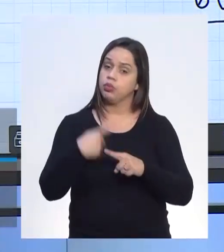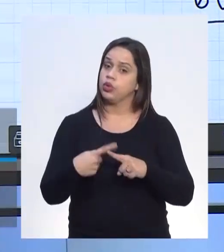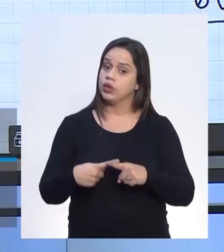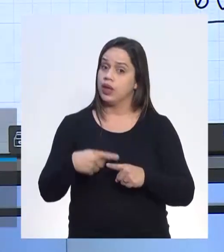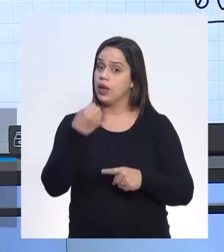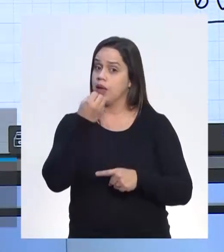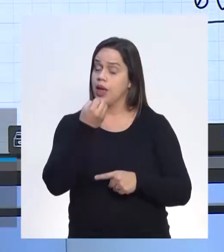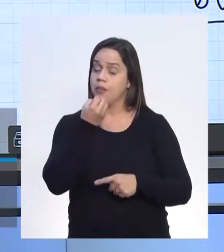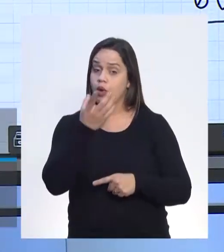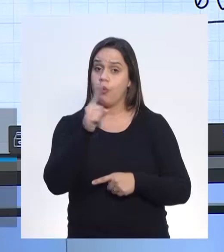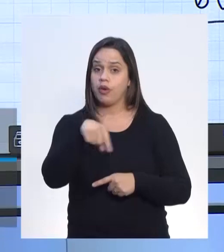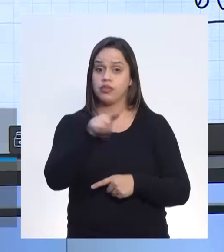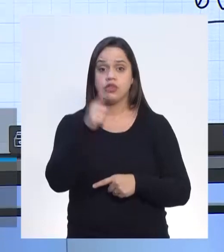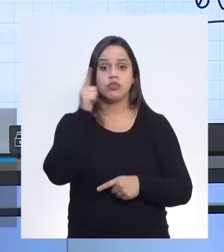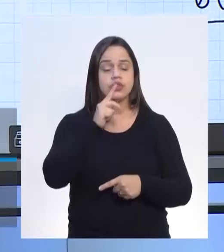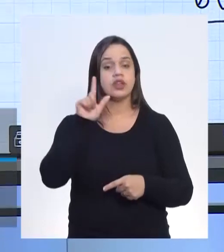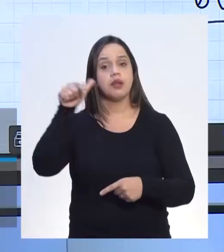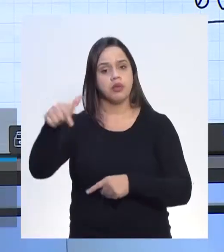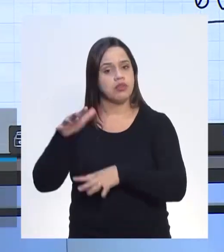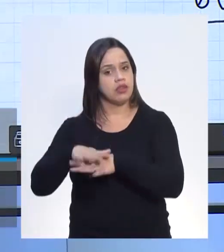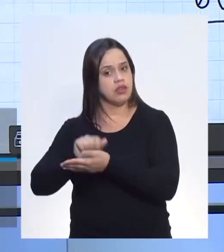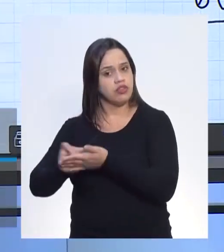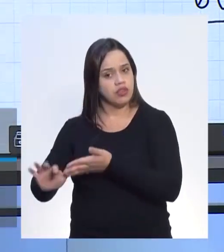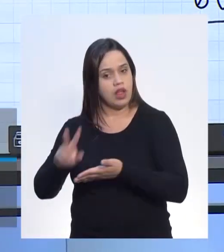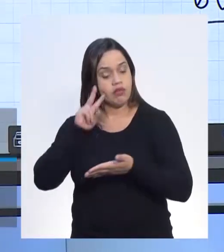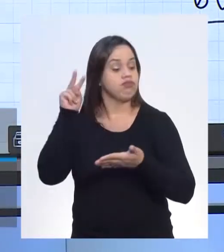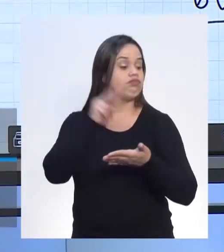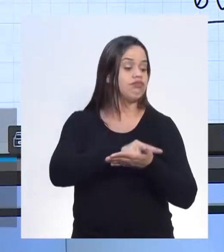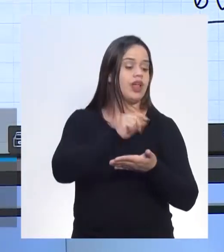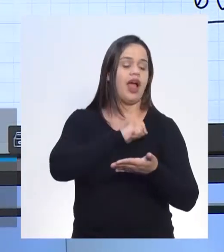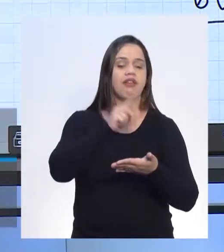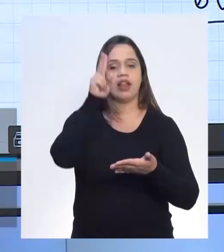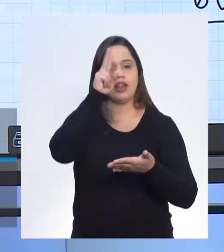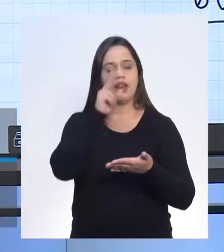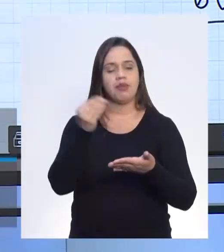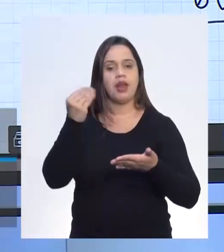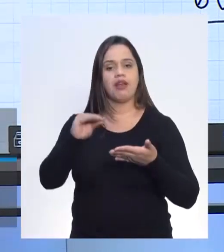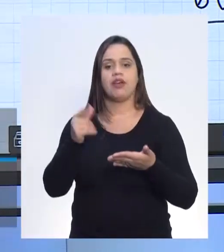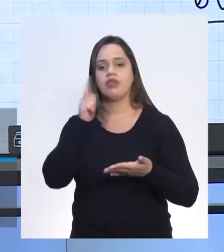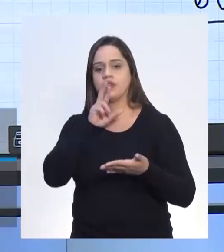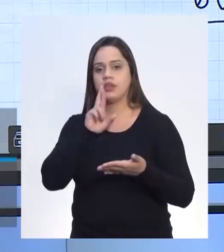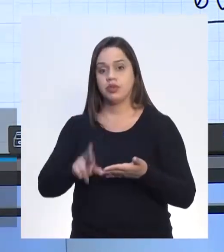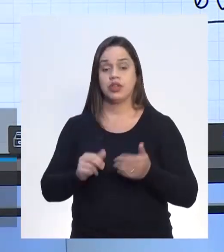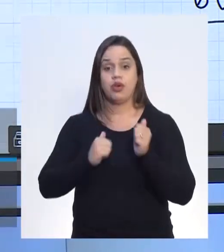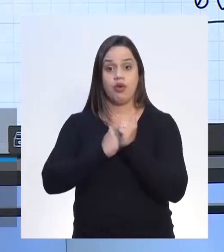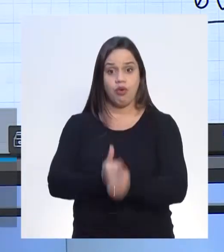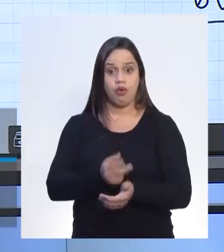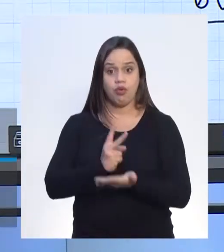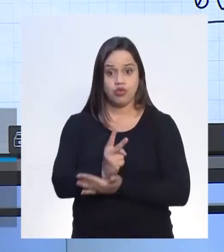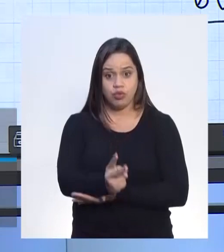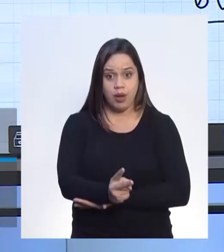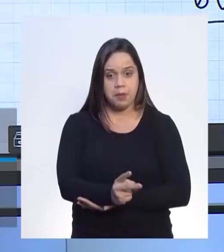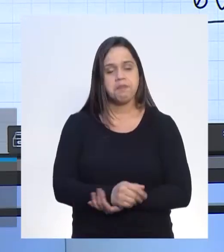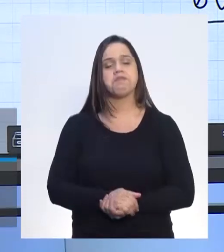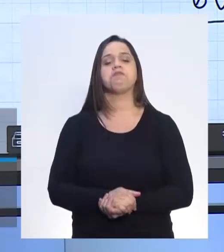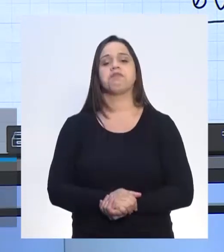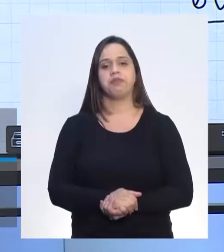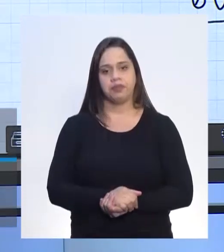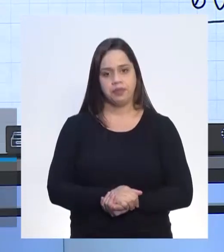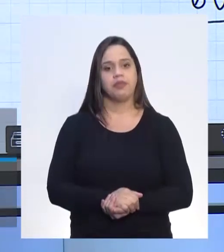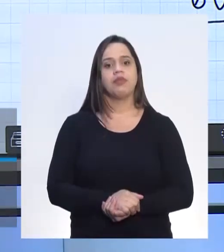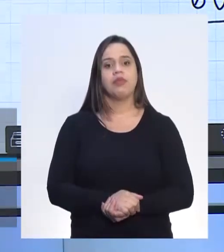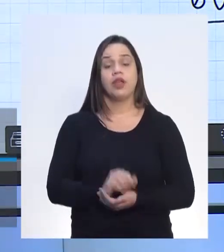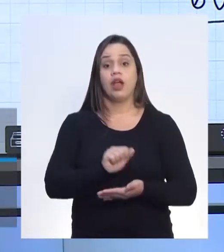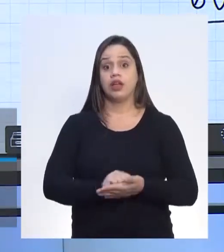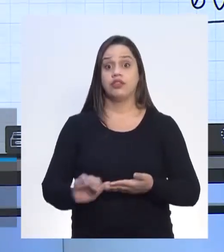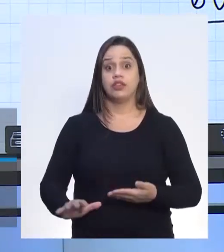bom norteador para aquilo que você vai fazer. Tudo bem? Vamos lá na sequência? Opa, aconteceu. Olha lá,